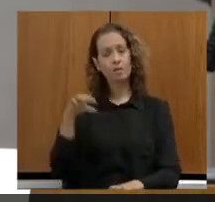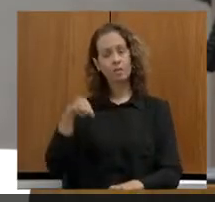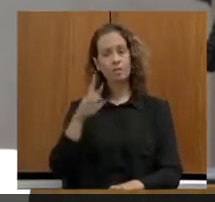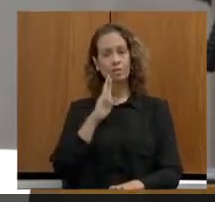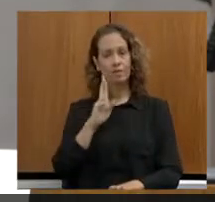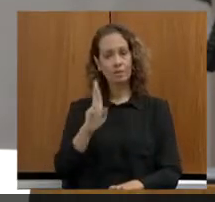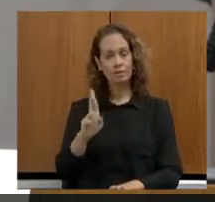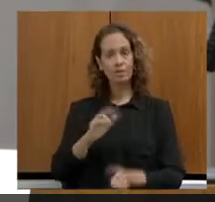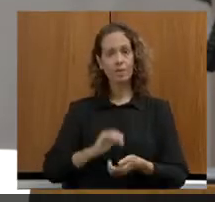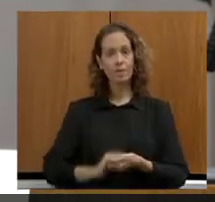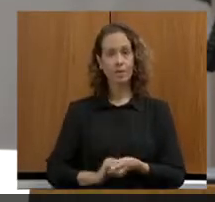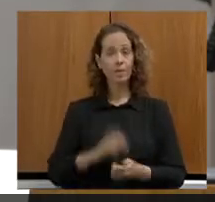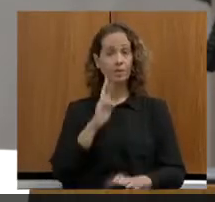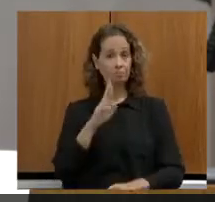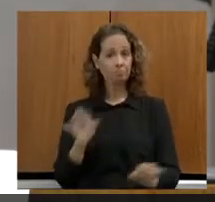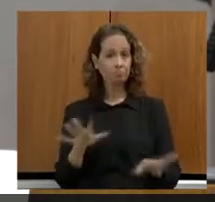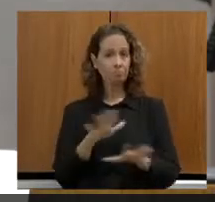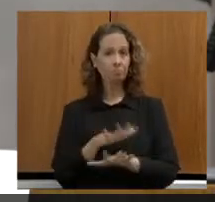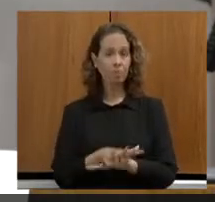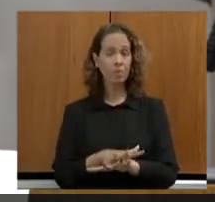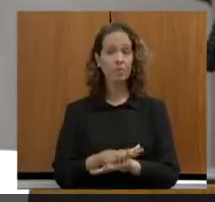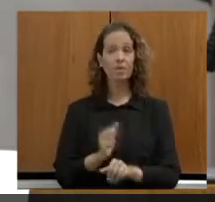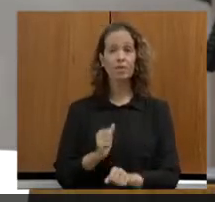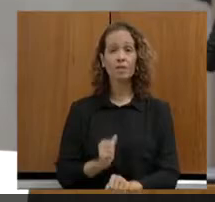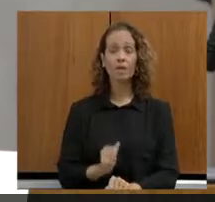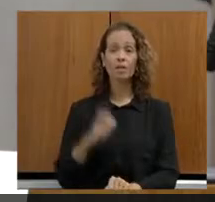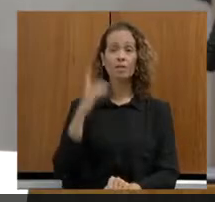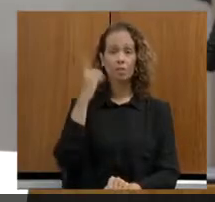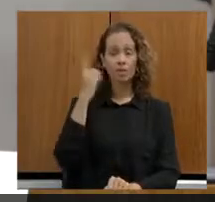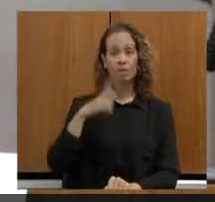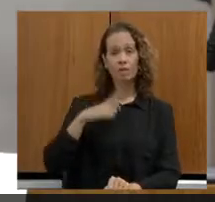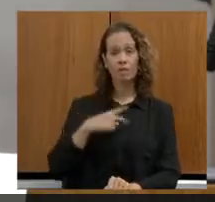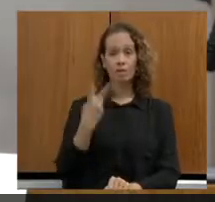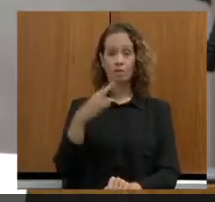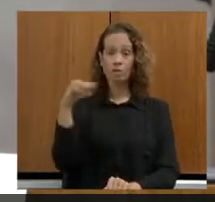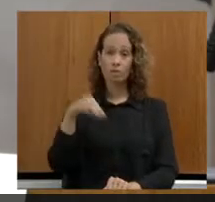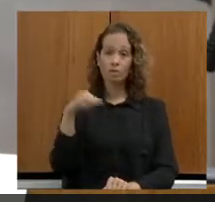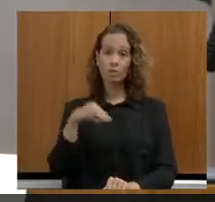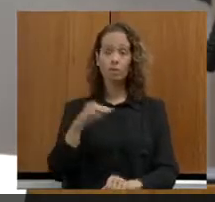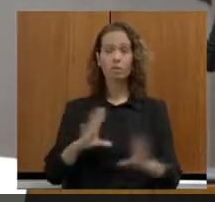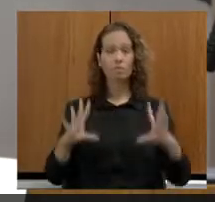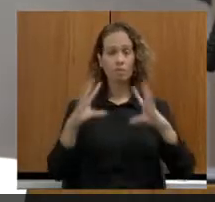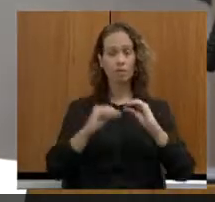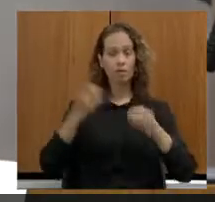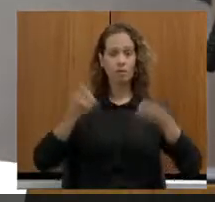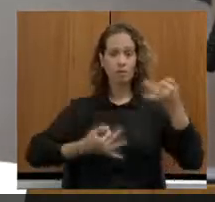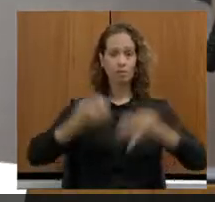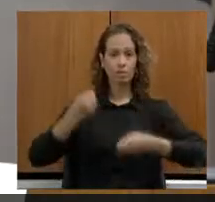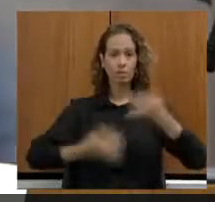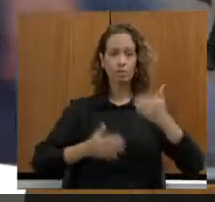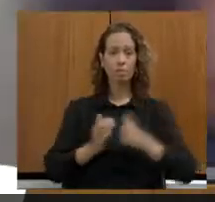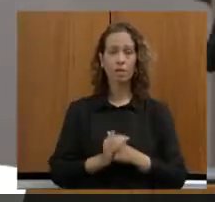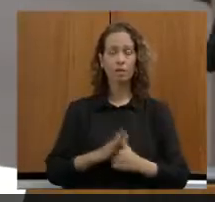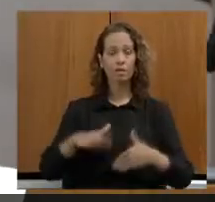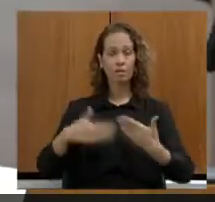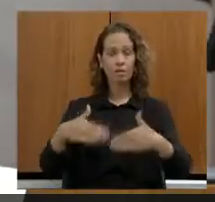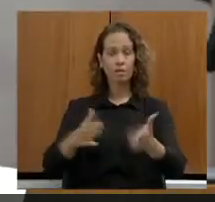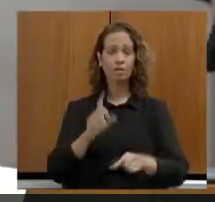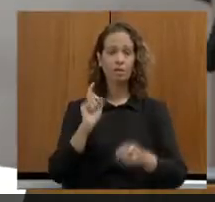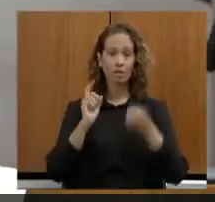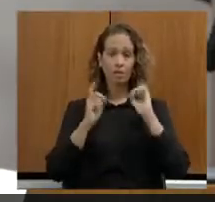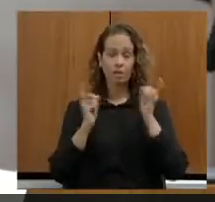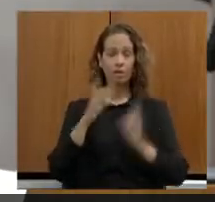respondê-la após a resposta da secretária Deputado disporá de dois minutos para suas considerações finais no decorrer da reunião